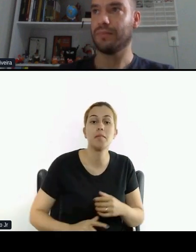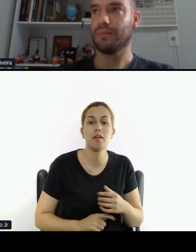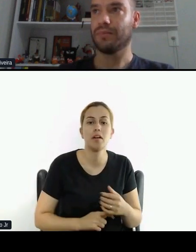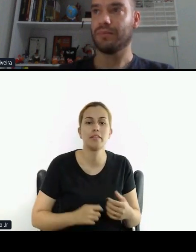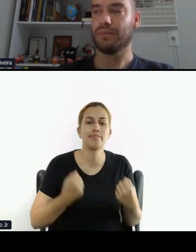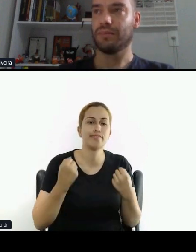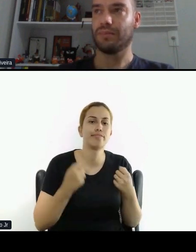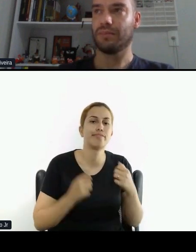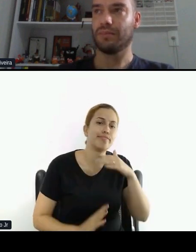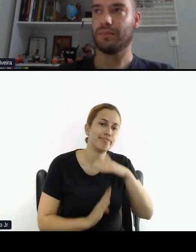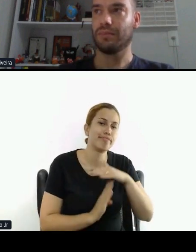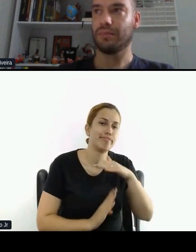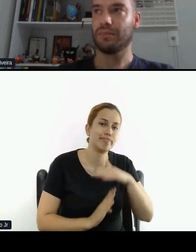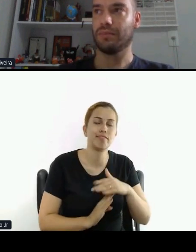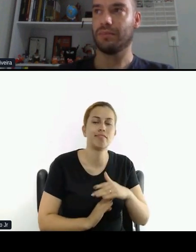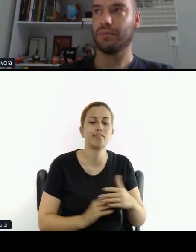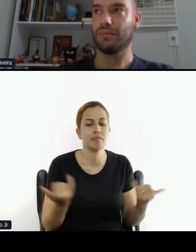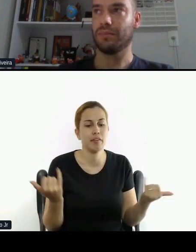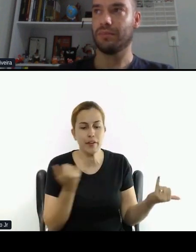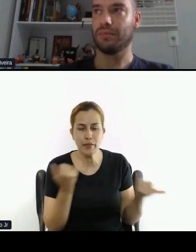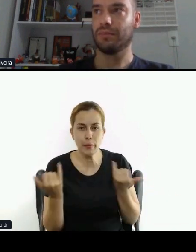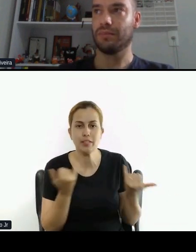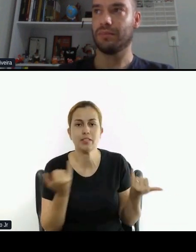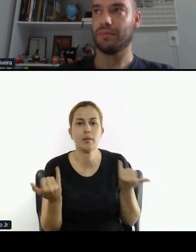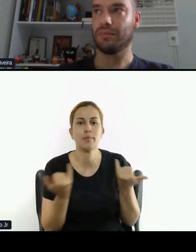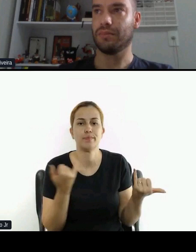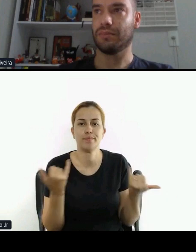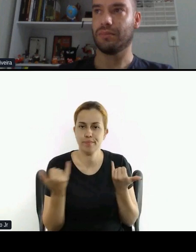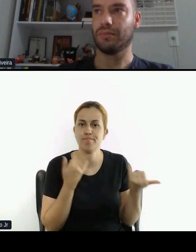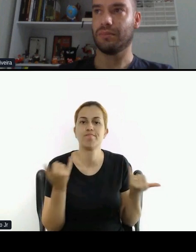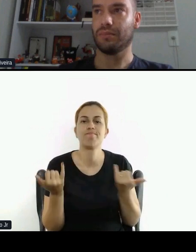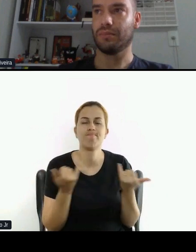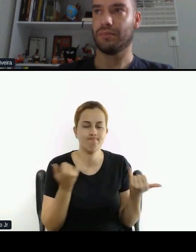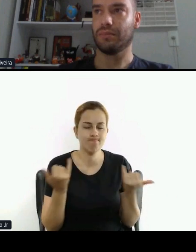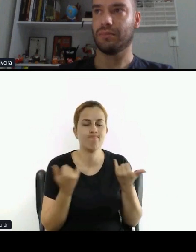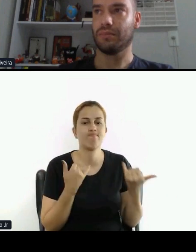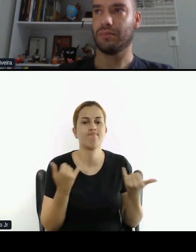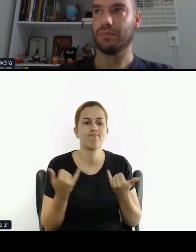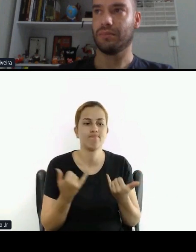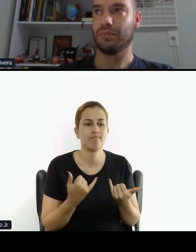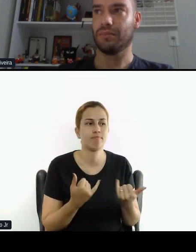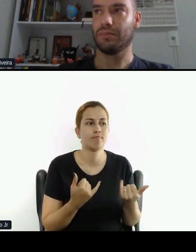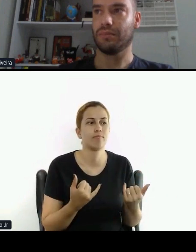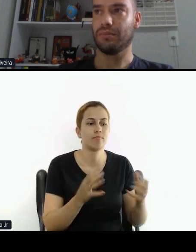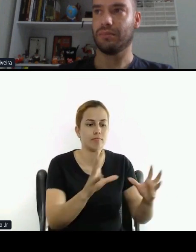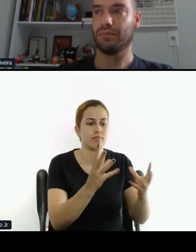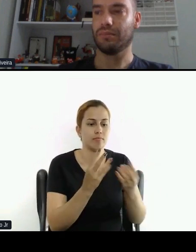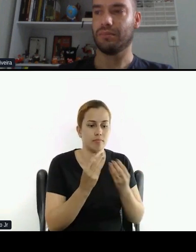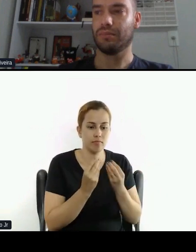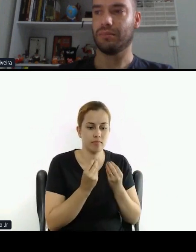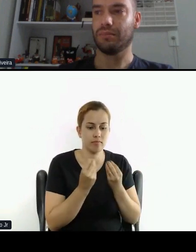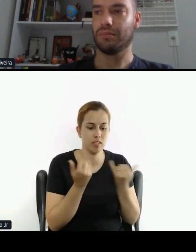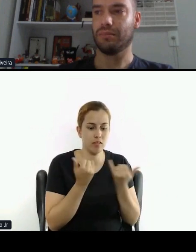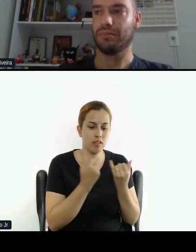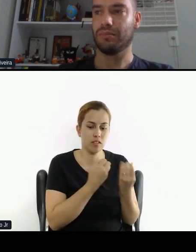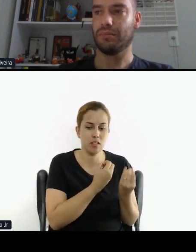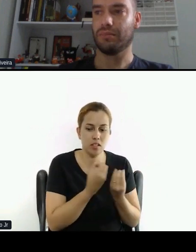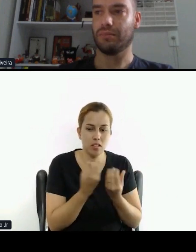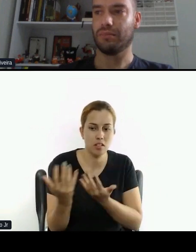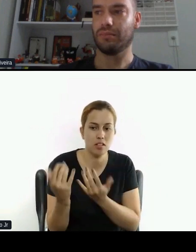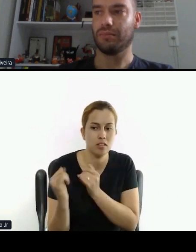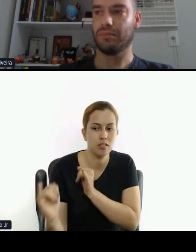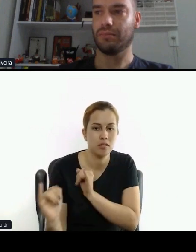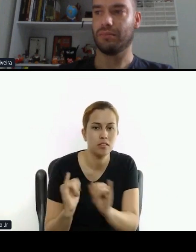informação, que é a questão de você receber e transmitir informação. Aí isso já é um